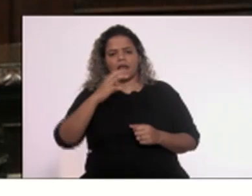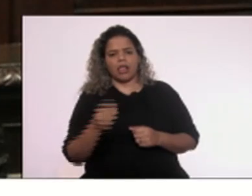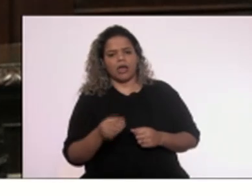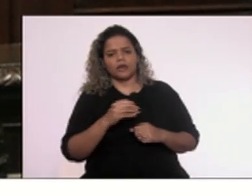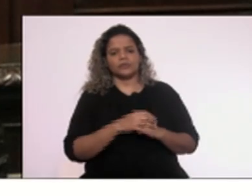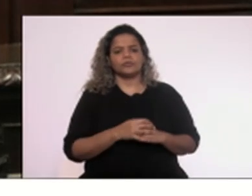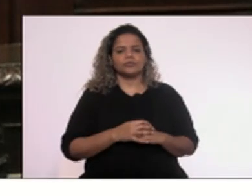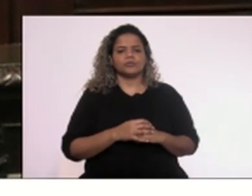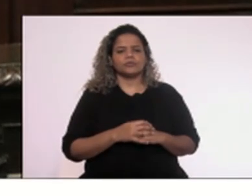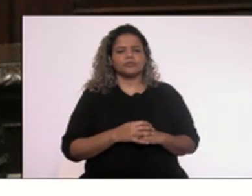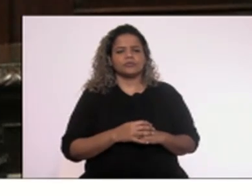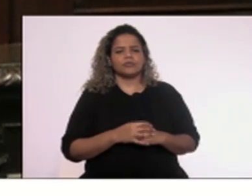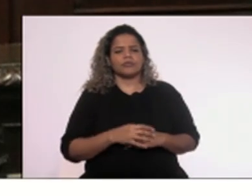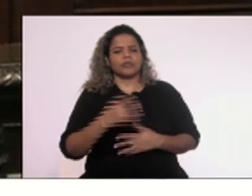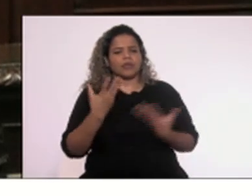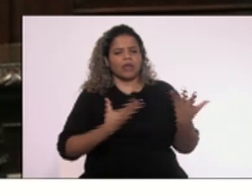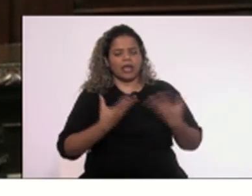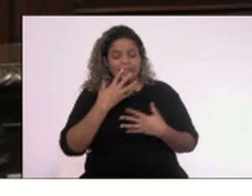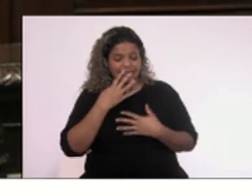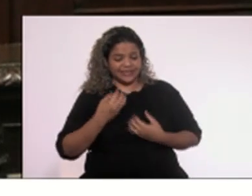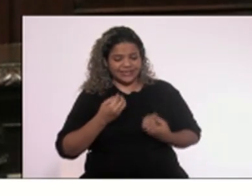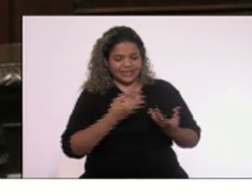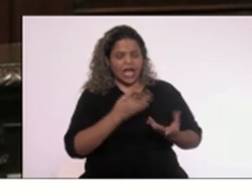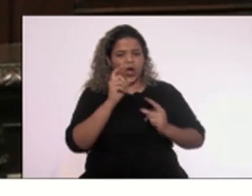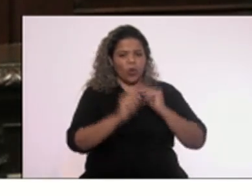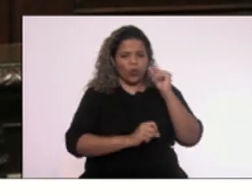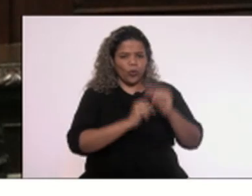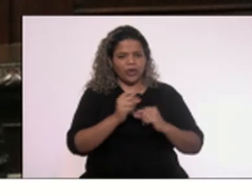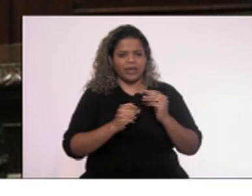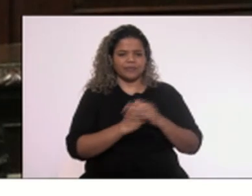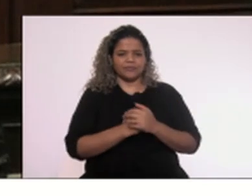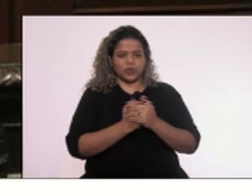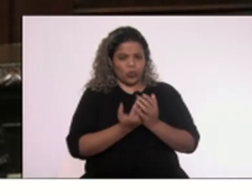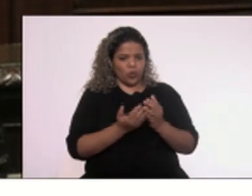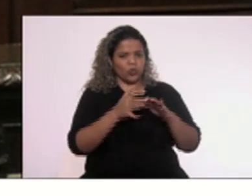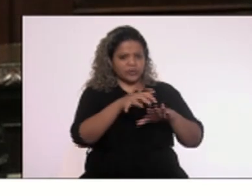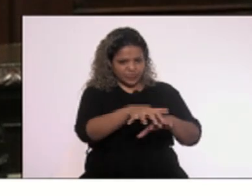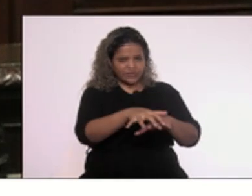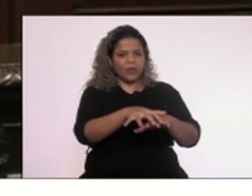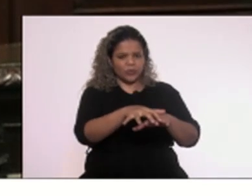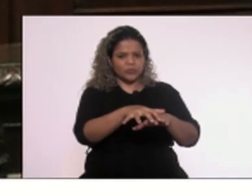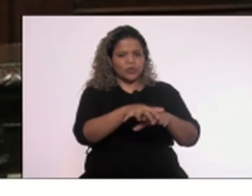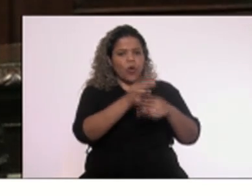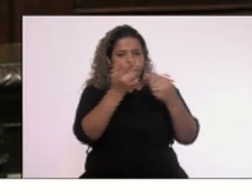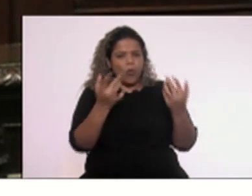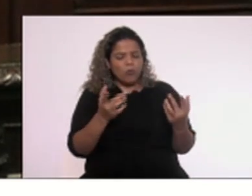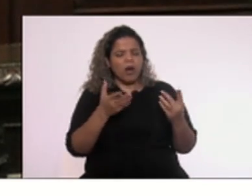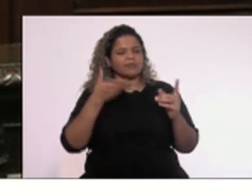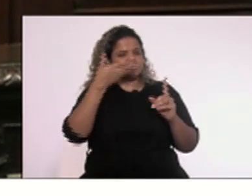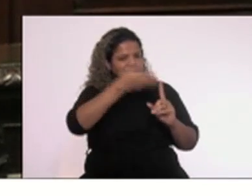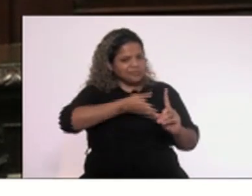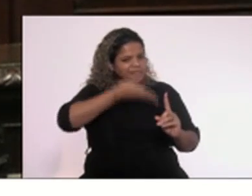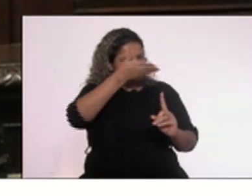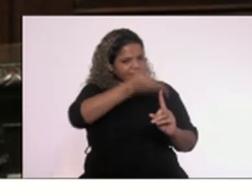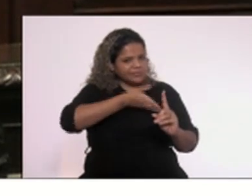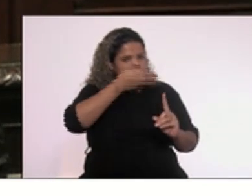evidentemente, jogar o devido peso na inclusão como uma das